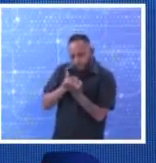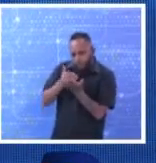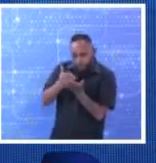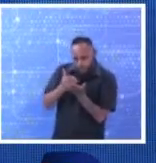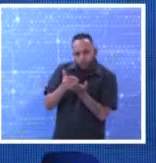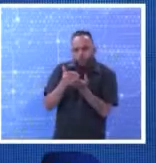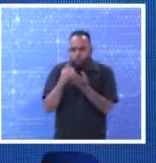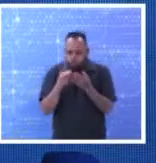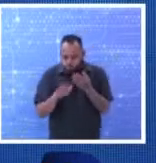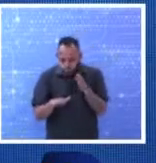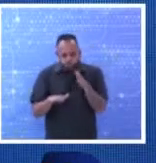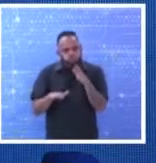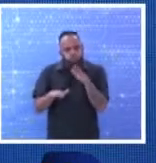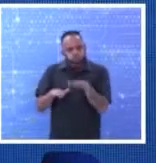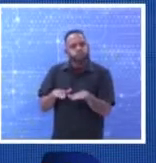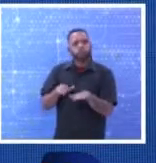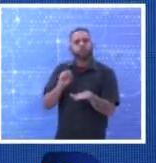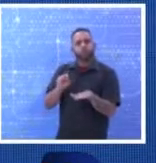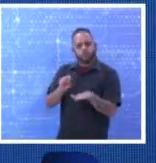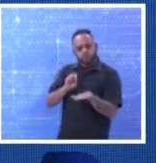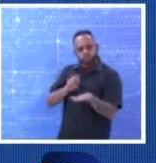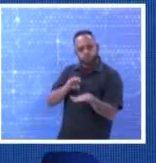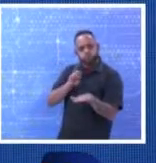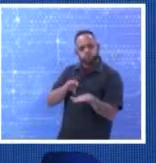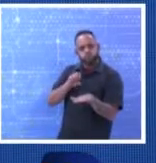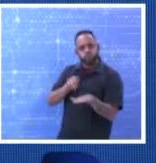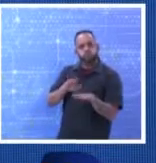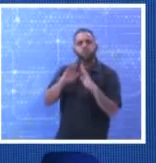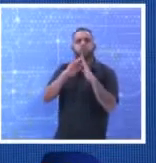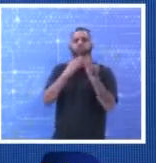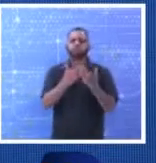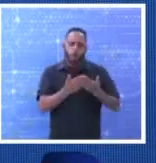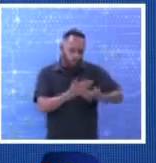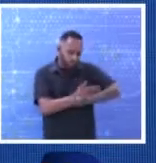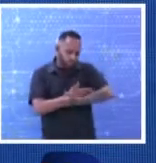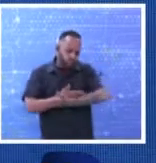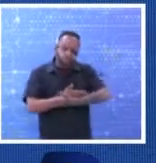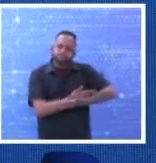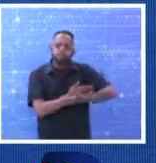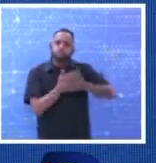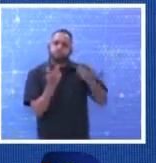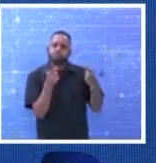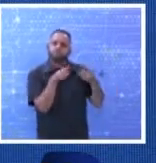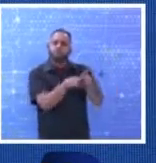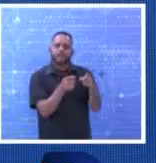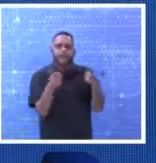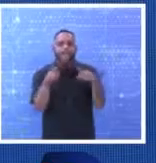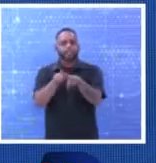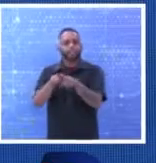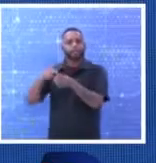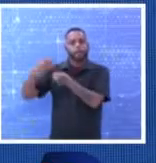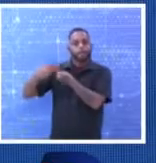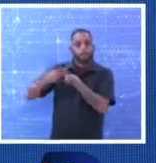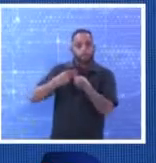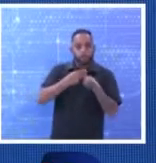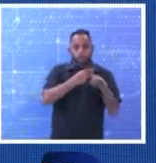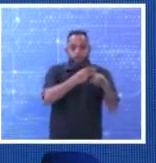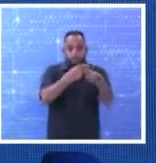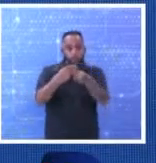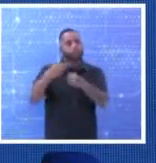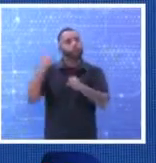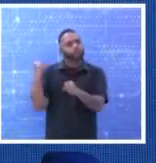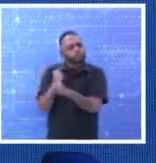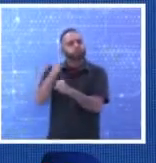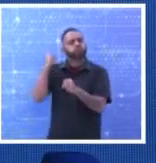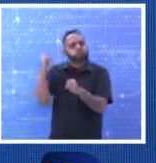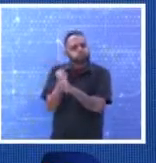dos nossos pequeninos da creche quero fazer parceria com os municípios para que a gente construa creches